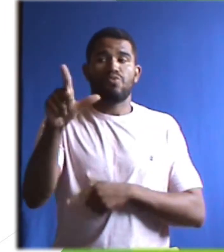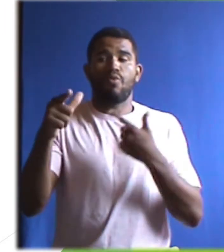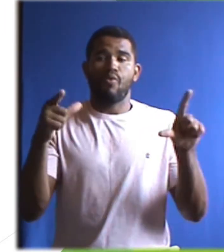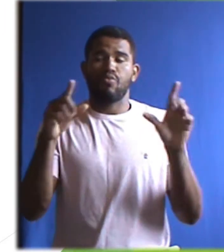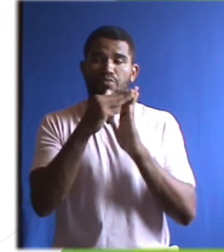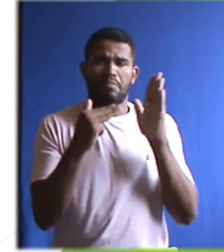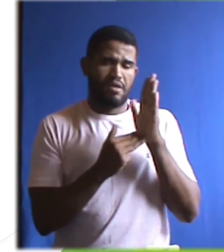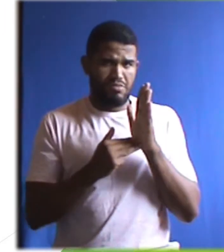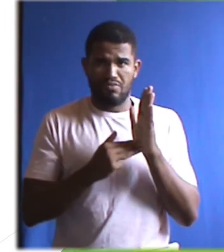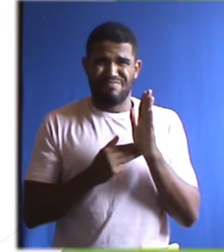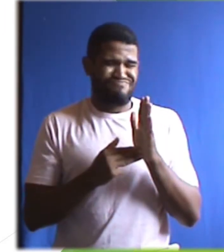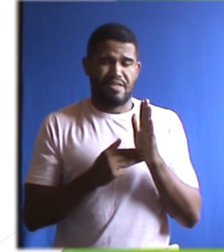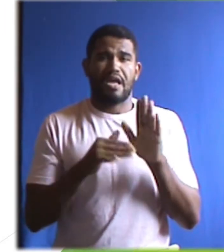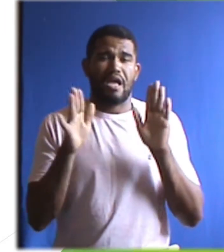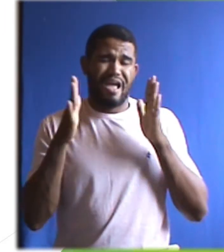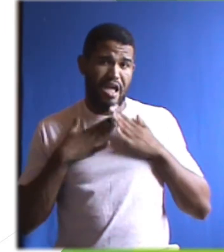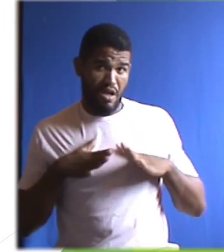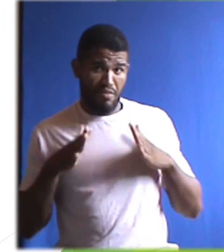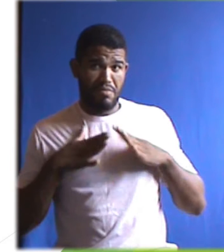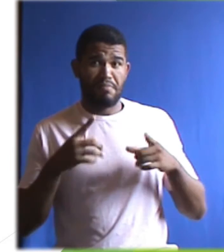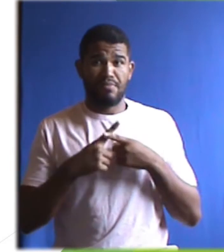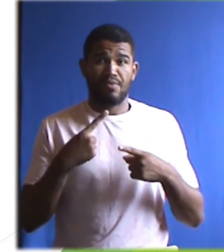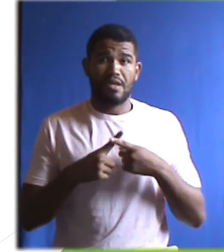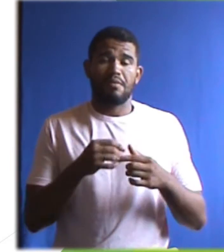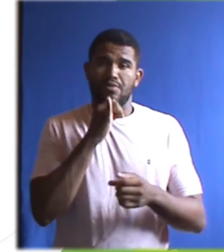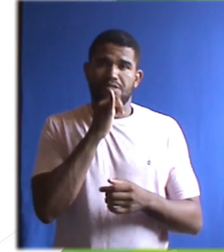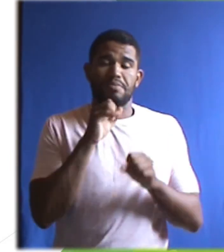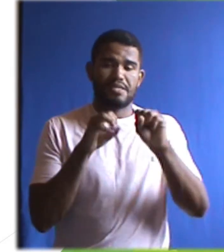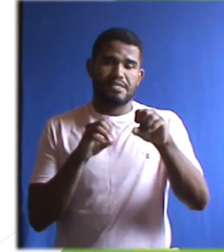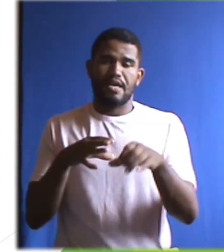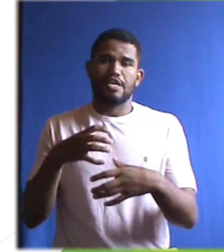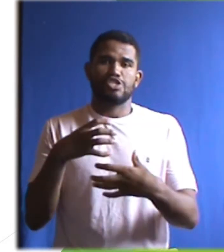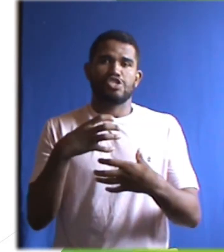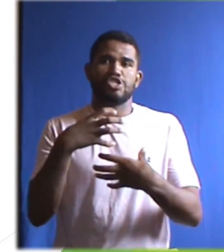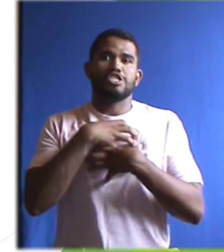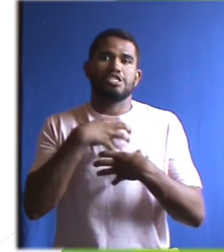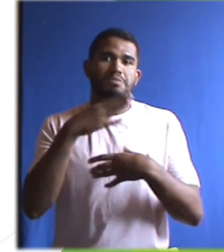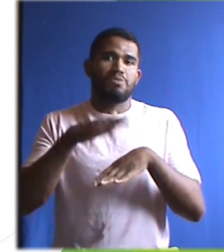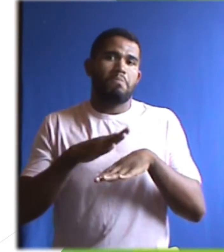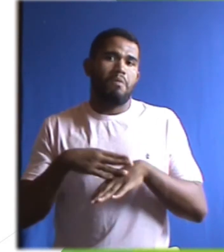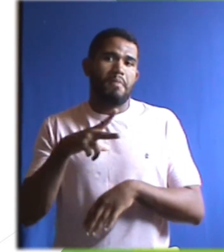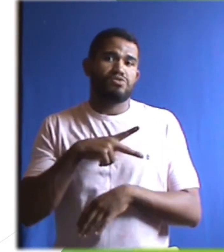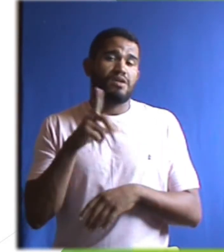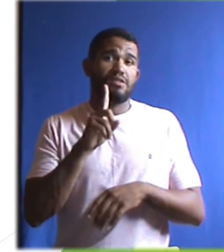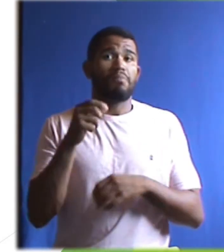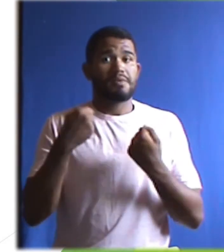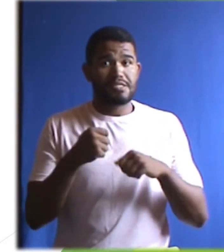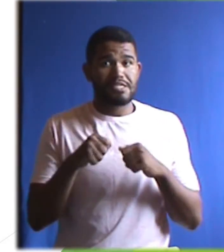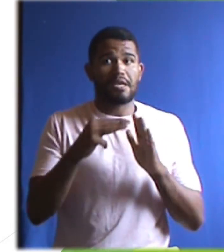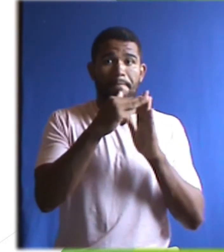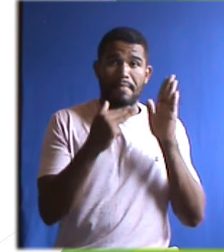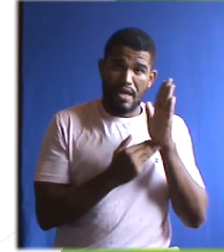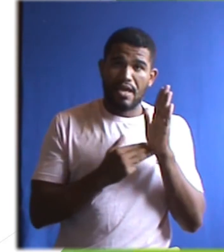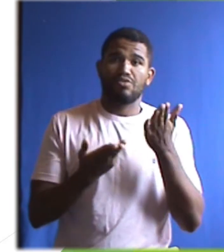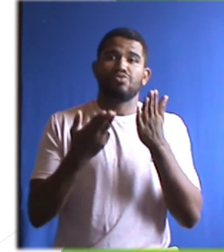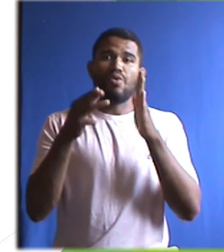portanto, é indispensável essa discussão. Mesmo porque ensinar não é algo instintivo. Se não é